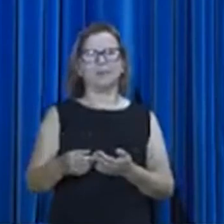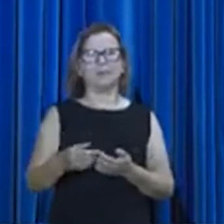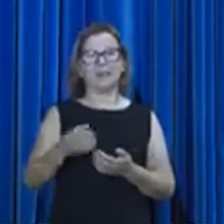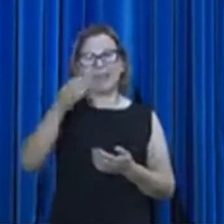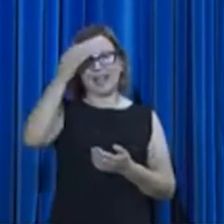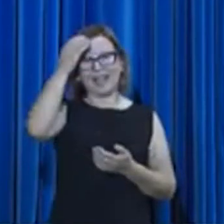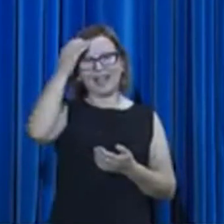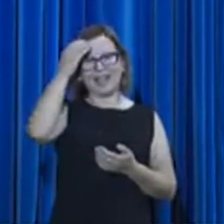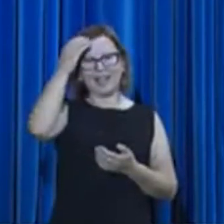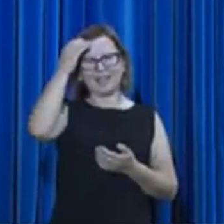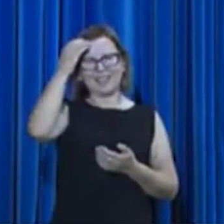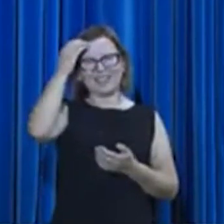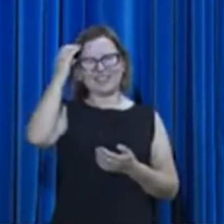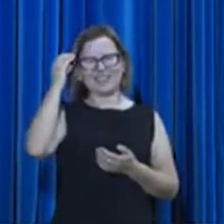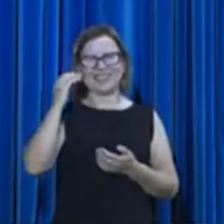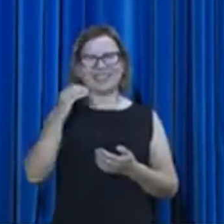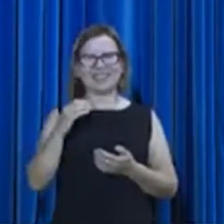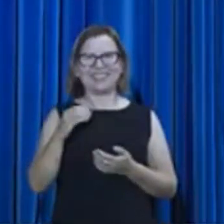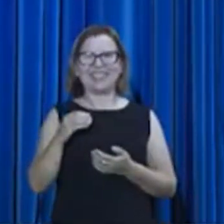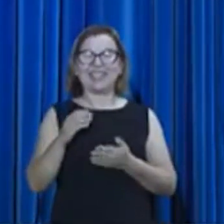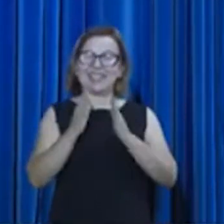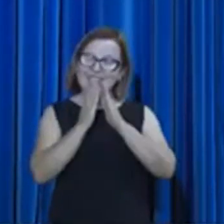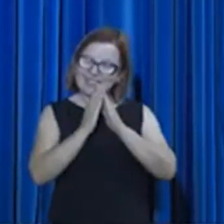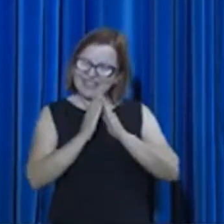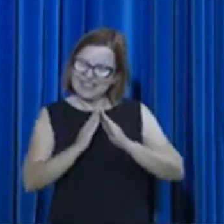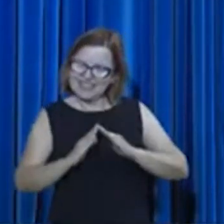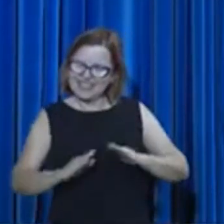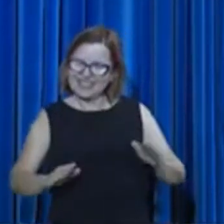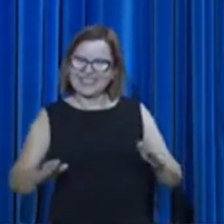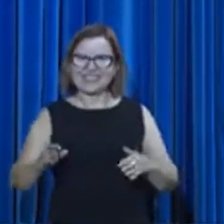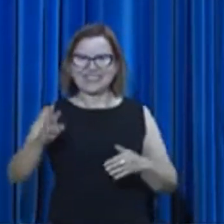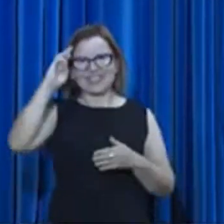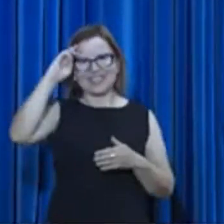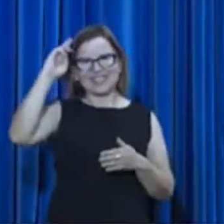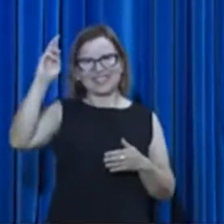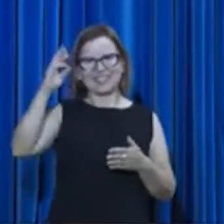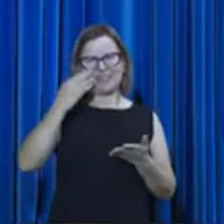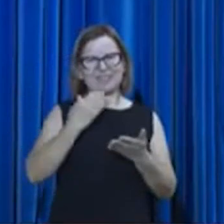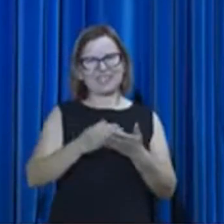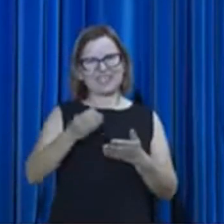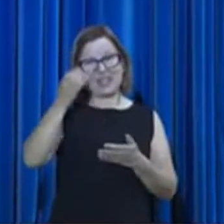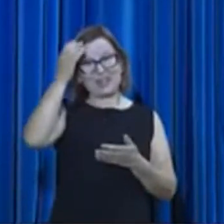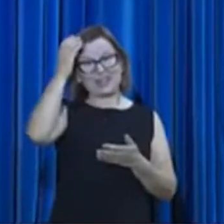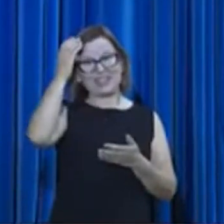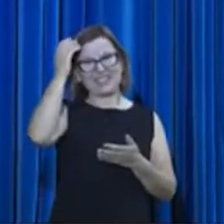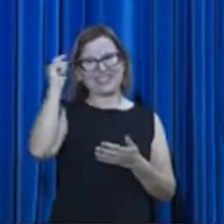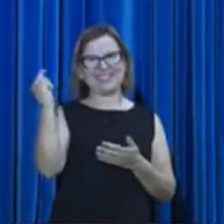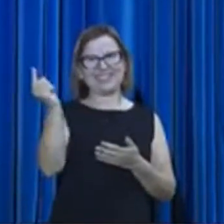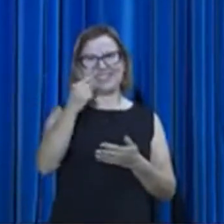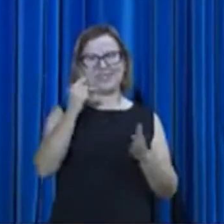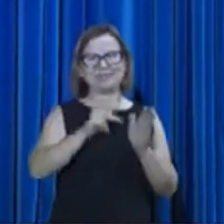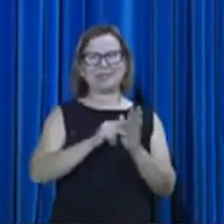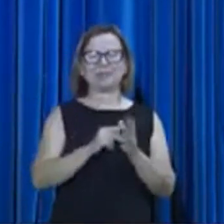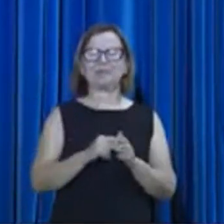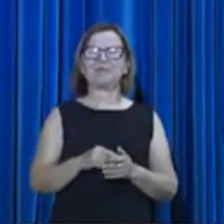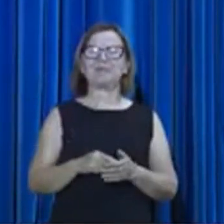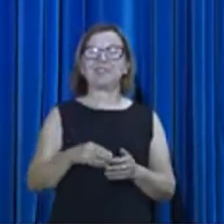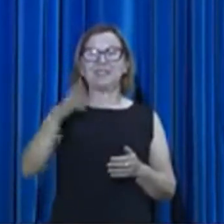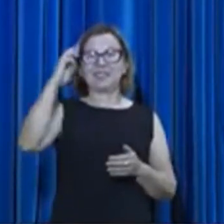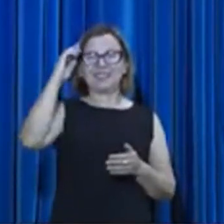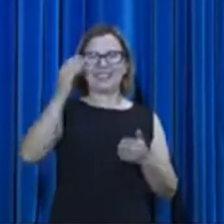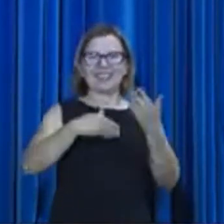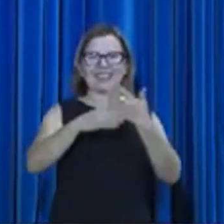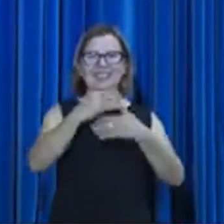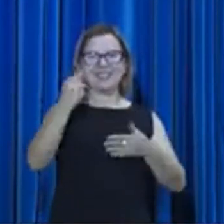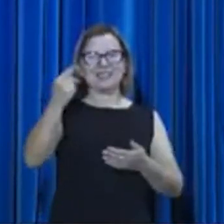adoração, serviço ao Senhor, nós perdemos a consciência de nós mesmos. Que o Senhor, por sua misericórdia e